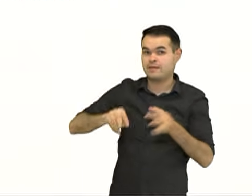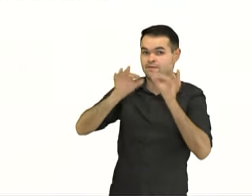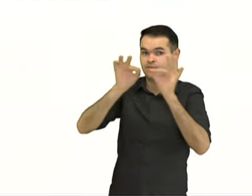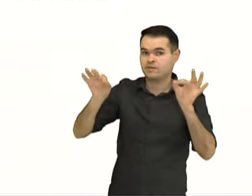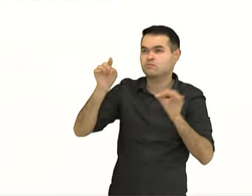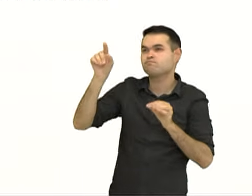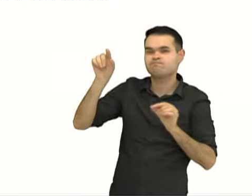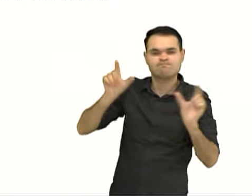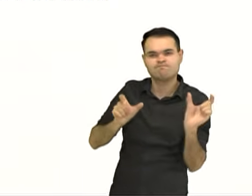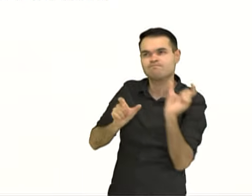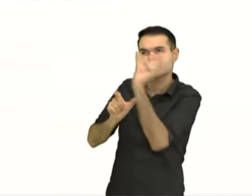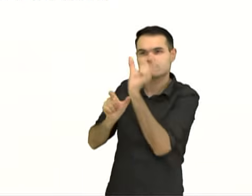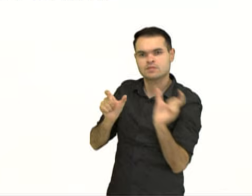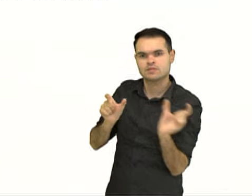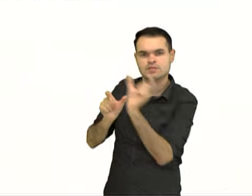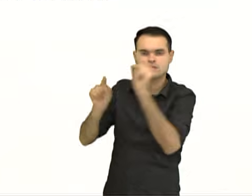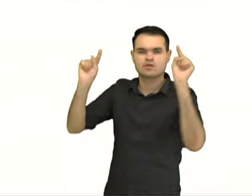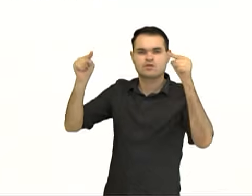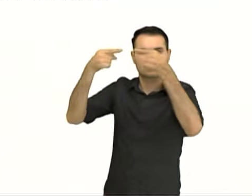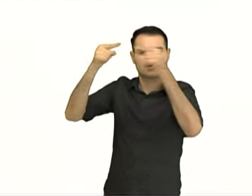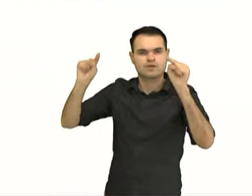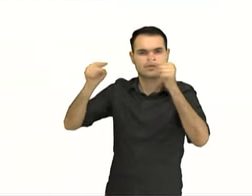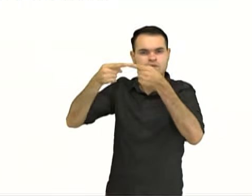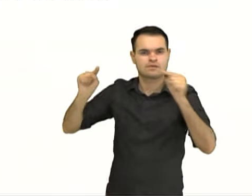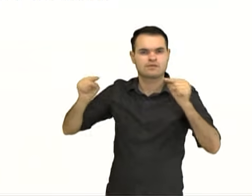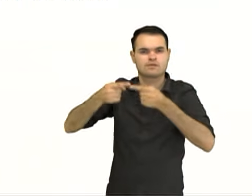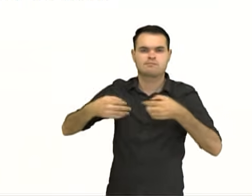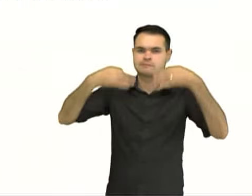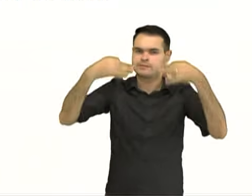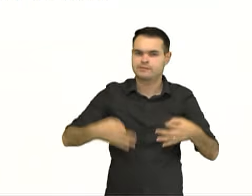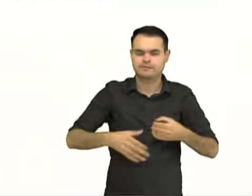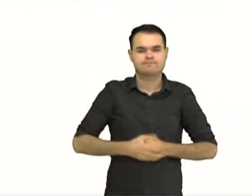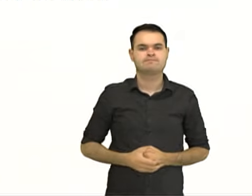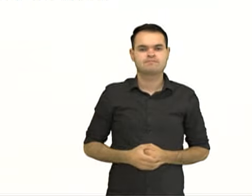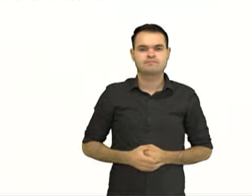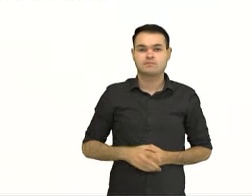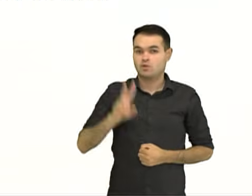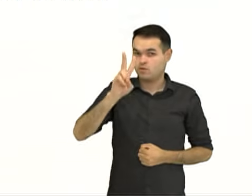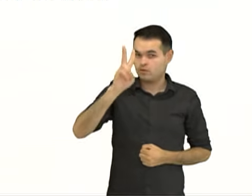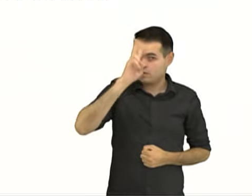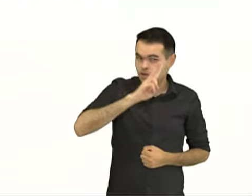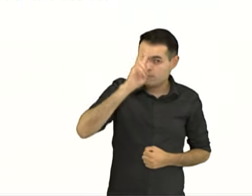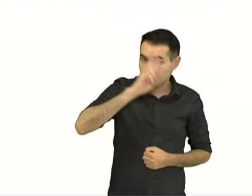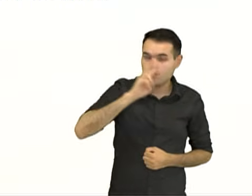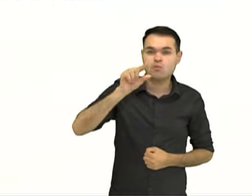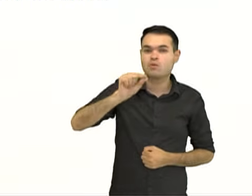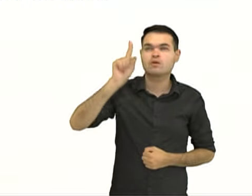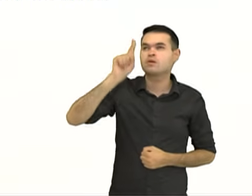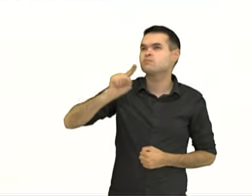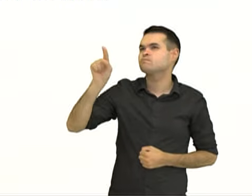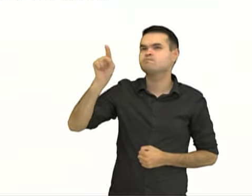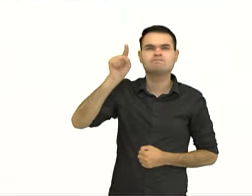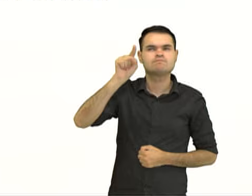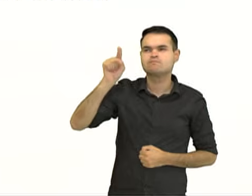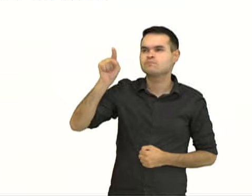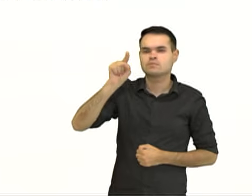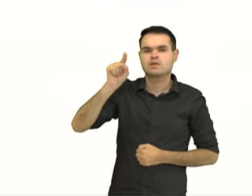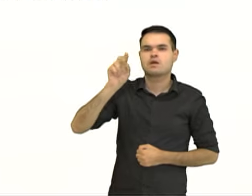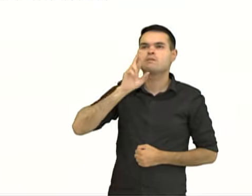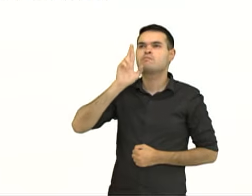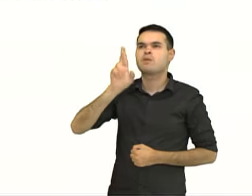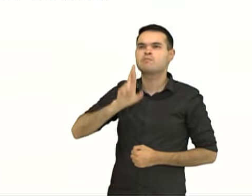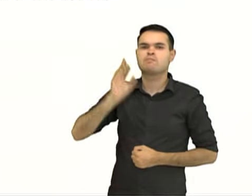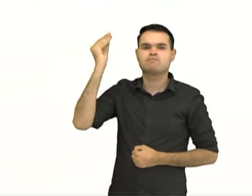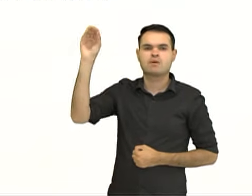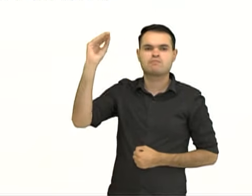ver quais palavras preenchem corretamente a frase. Lembre-se de socializar, de compartilhar suas